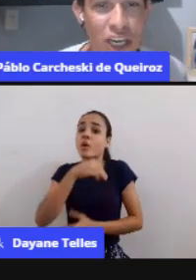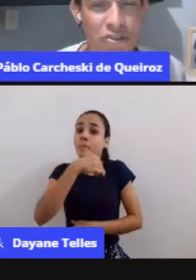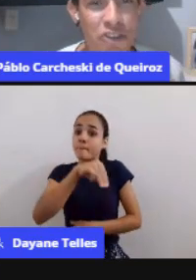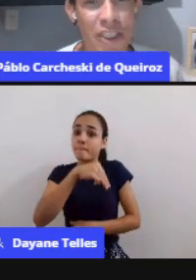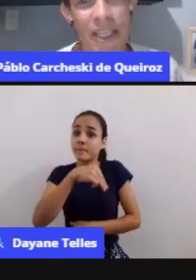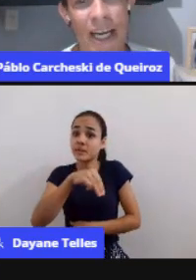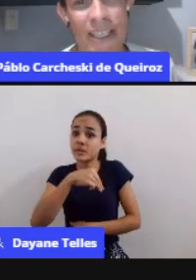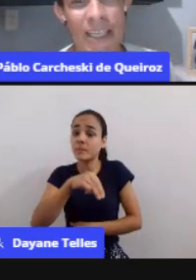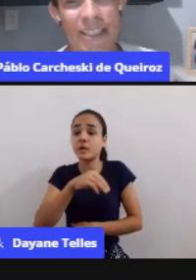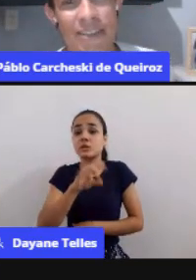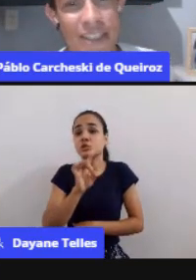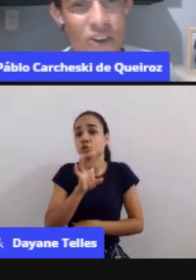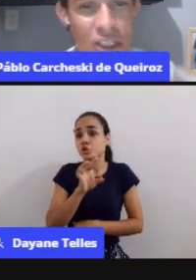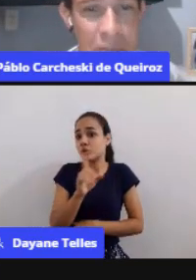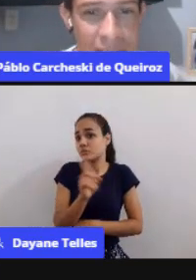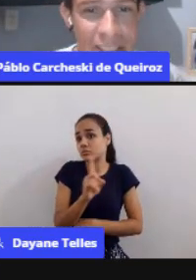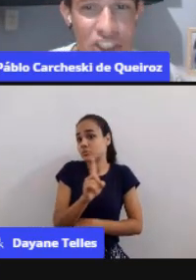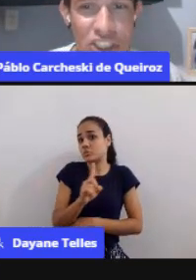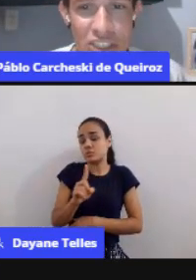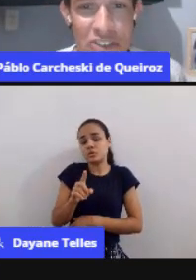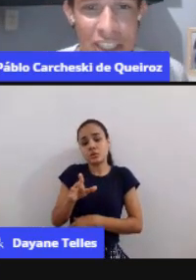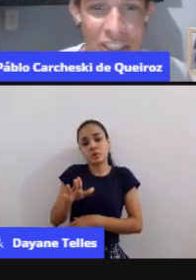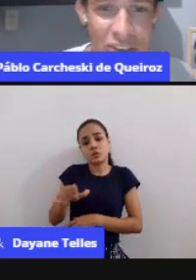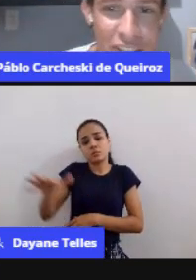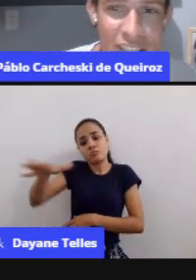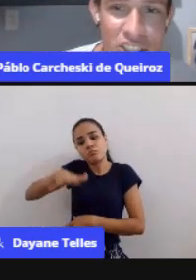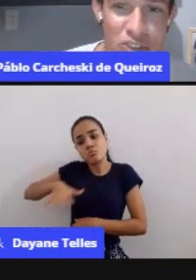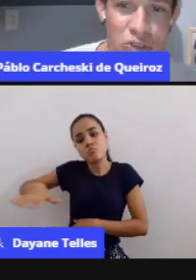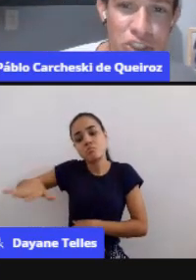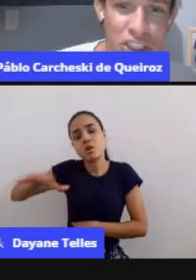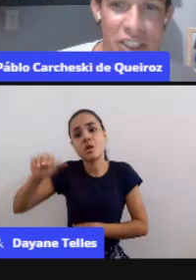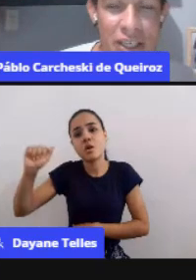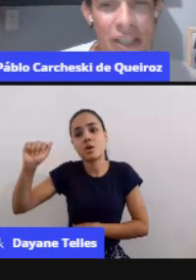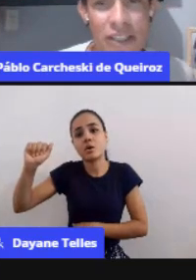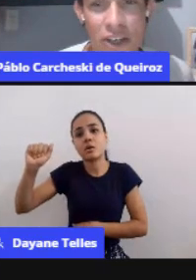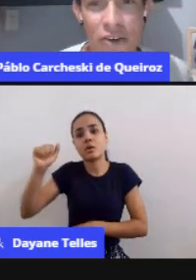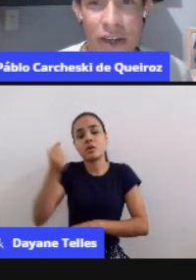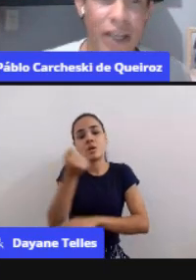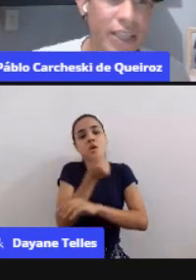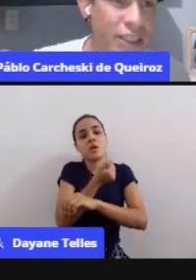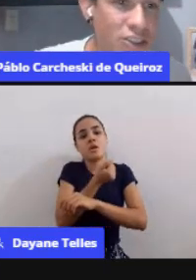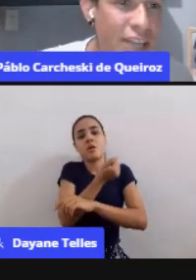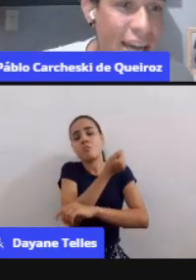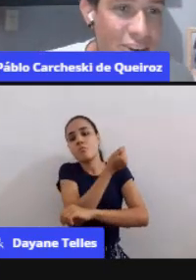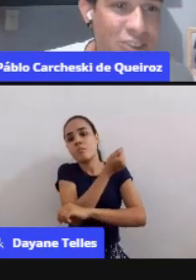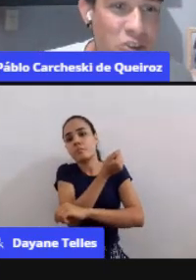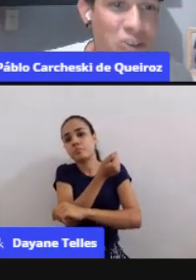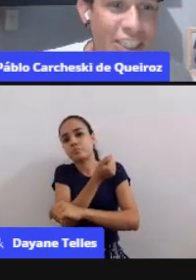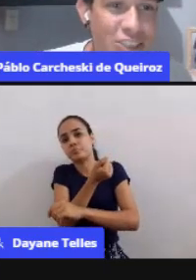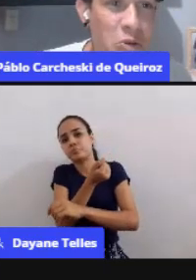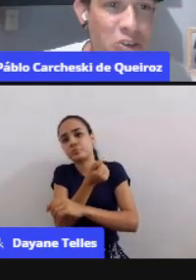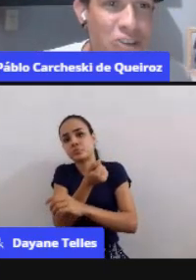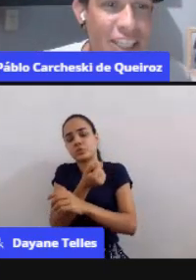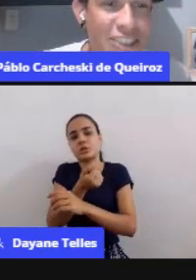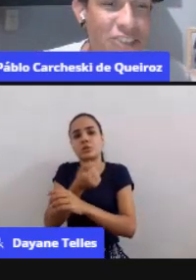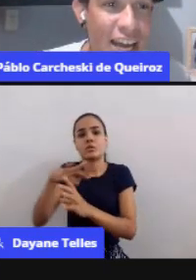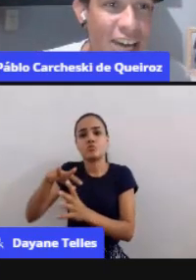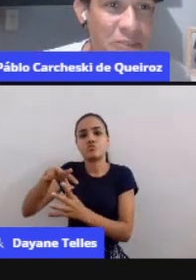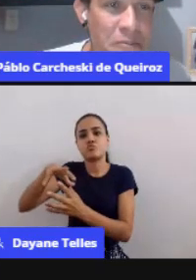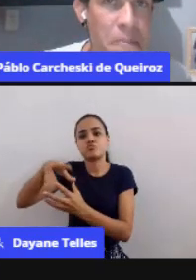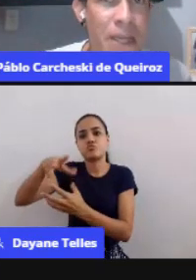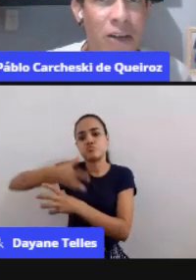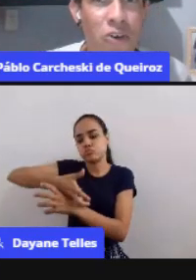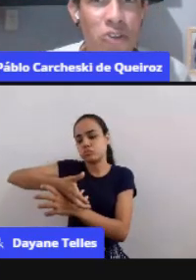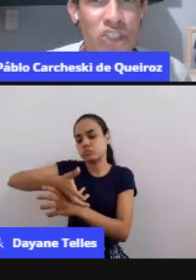o pessoal da geografia, eu sei que tem lá a Analice que gosta bastante disso, né? Então, de discutir. Então, até a questão da água, vou voltar à questão